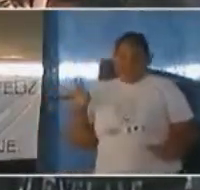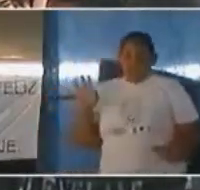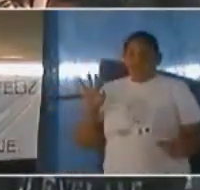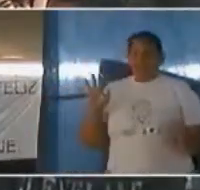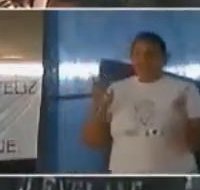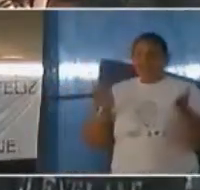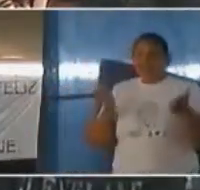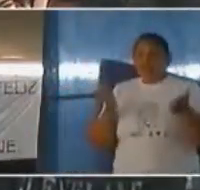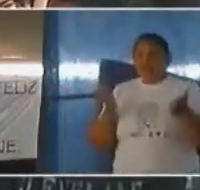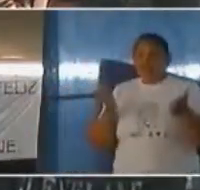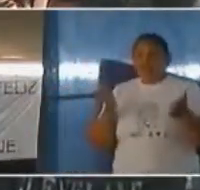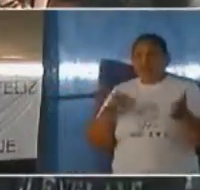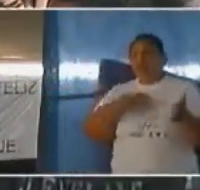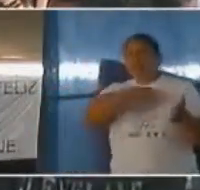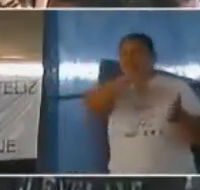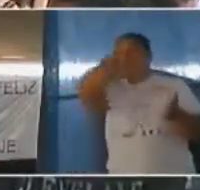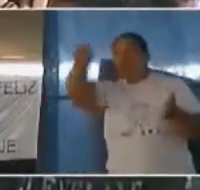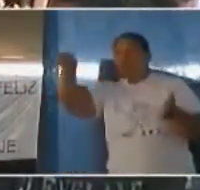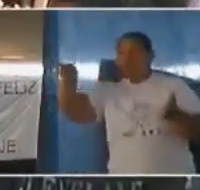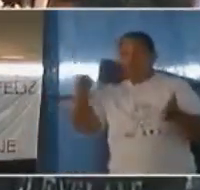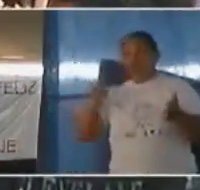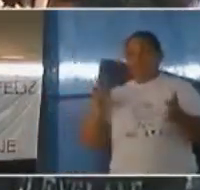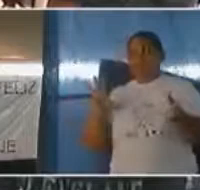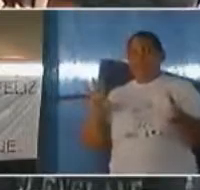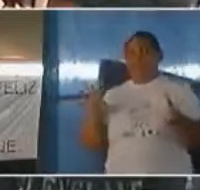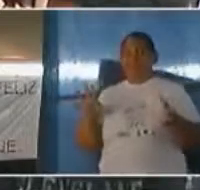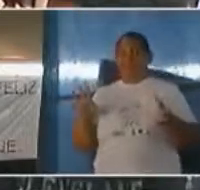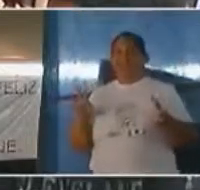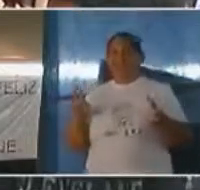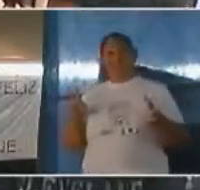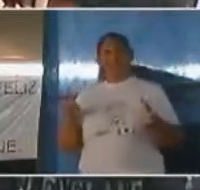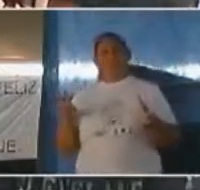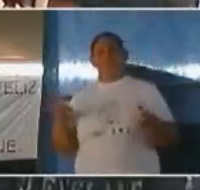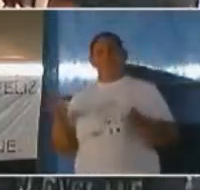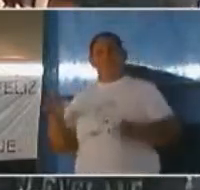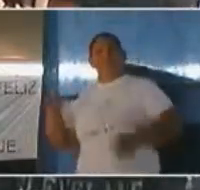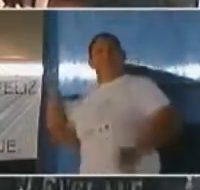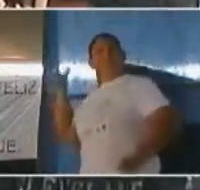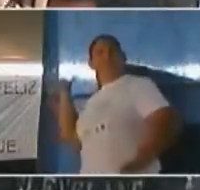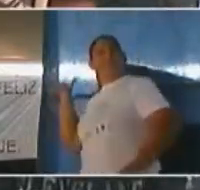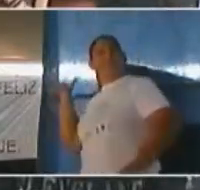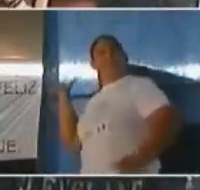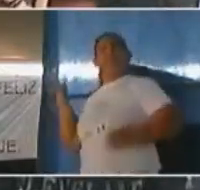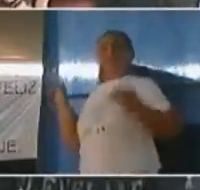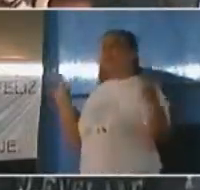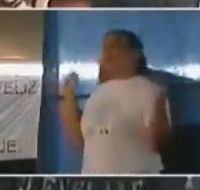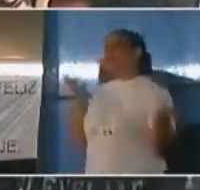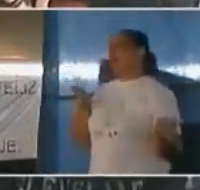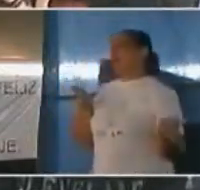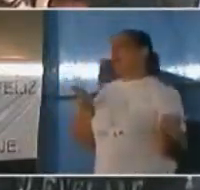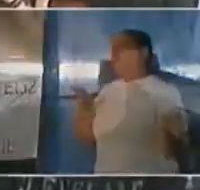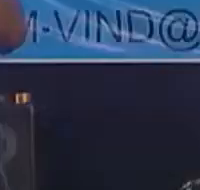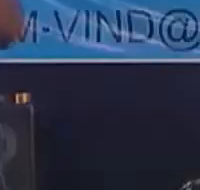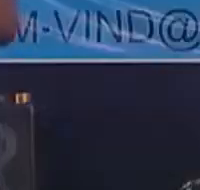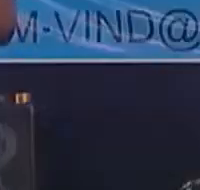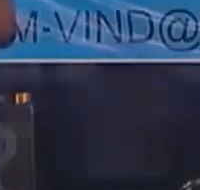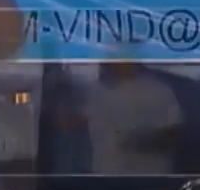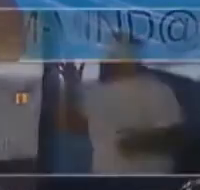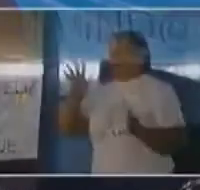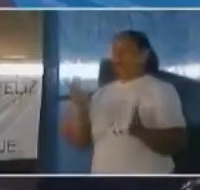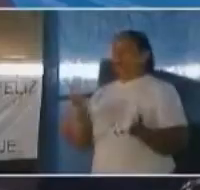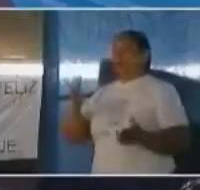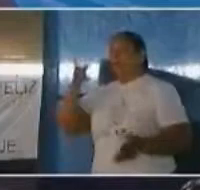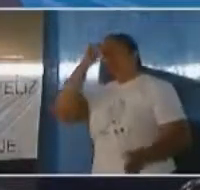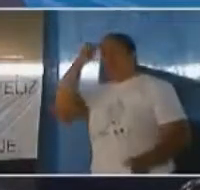tanto a estranheza que esse tempo nos causa, as pessoas um pouco mais velhas,